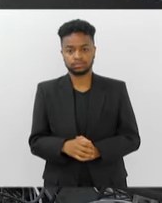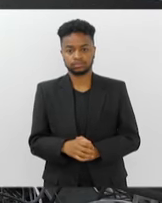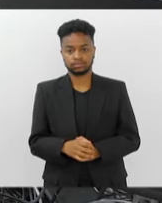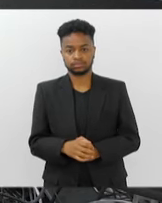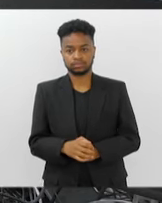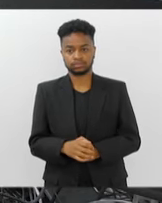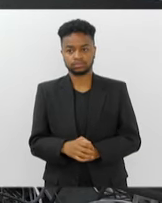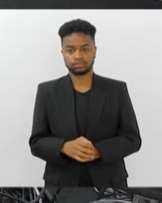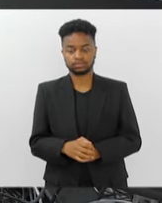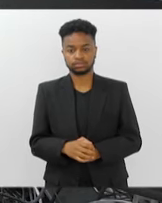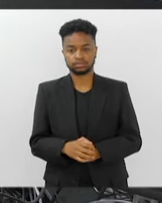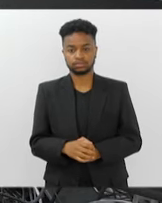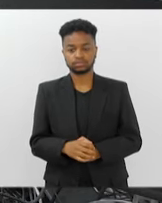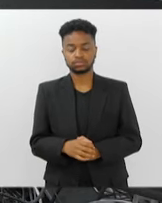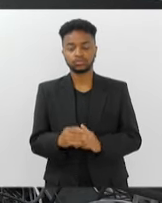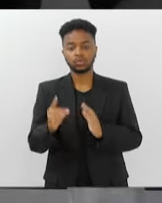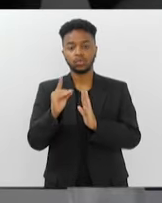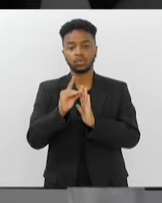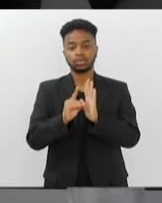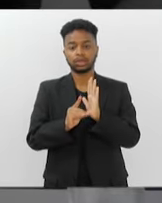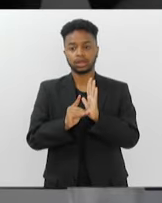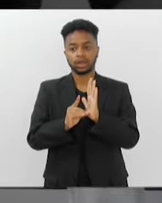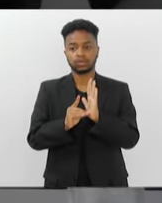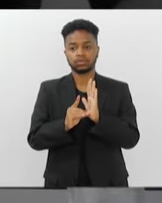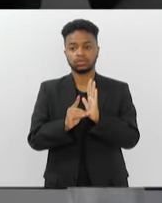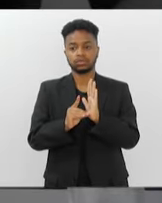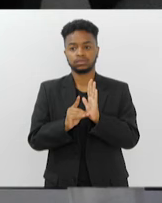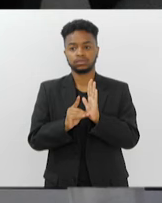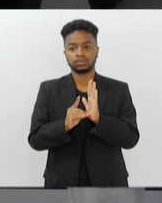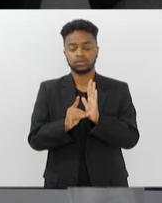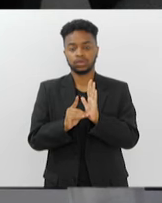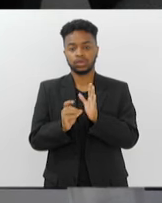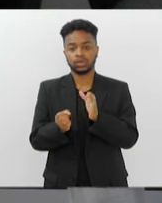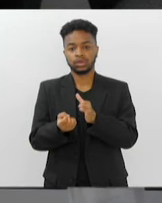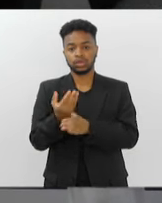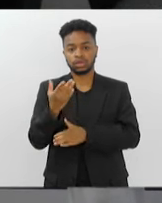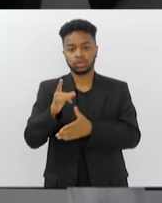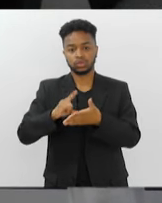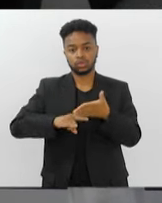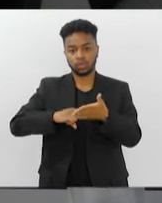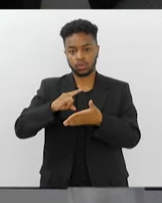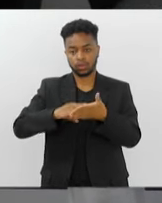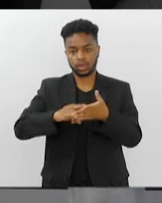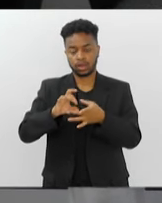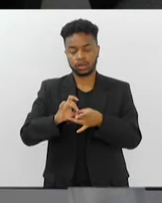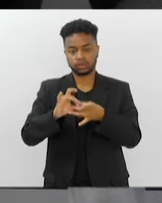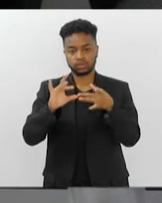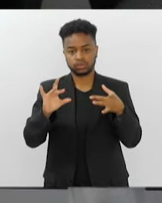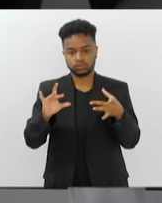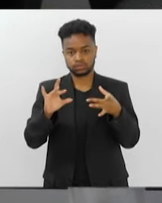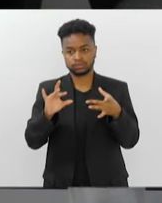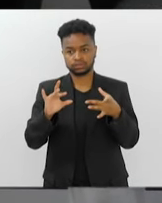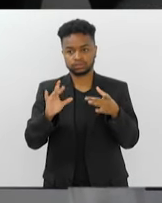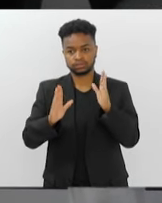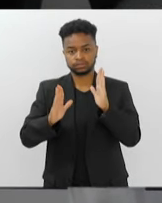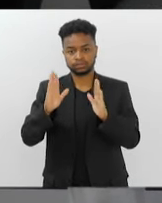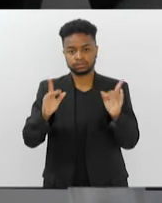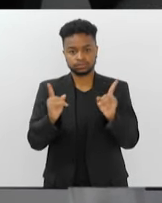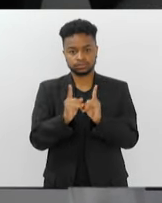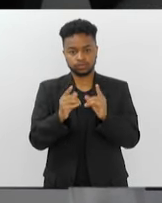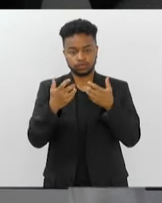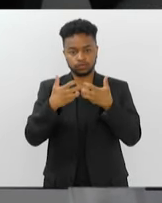45970 esse decreto ele é o Decreto que cria o documento de autorização temporária